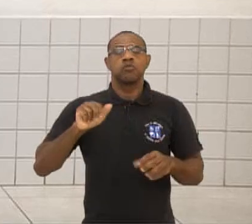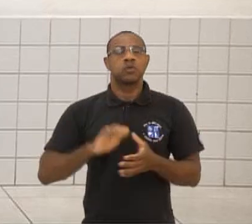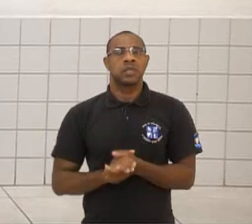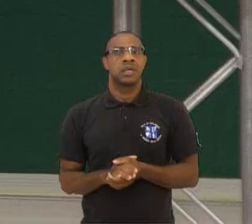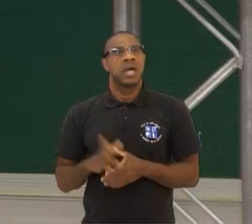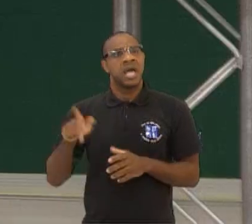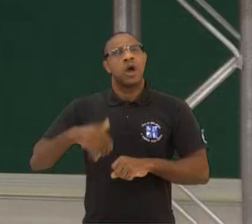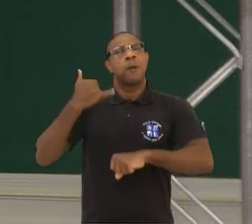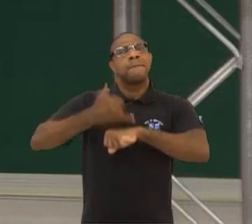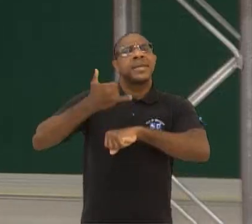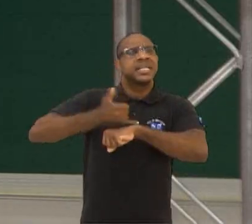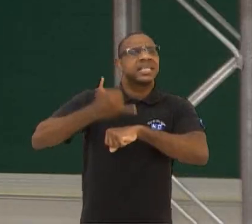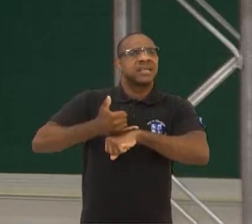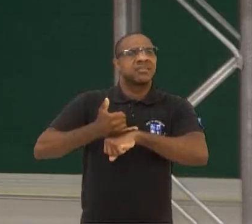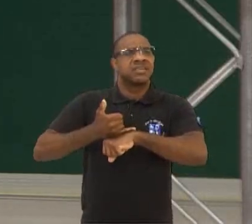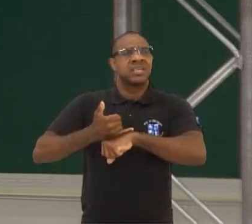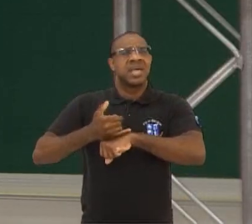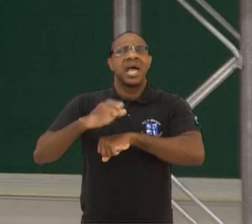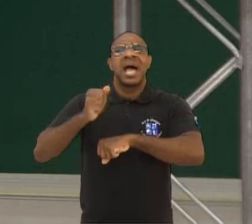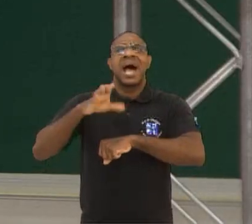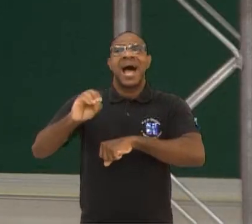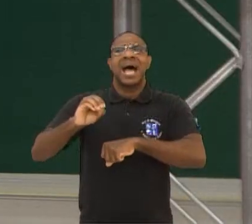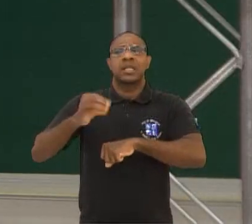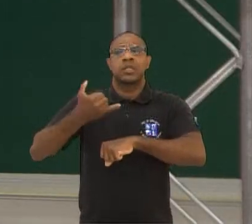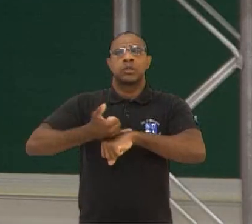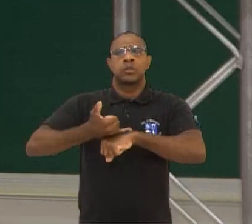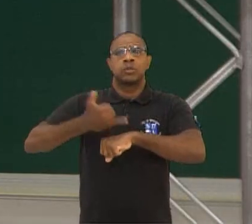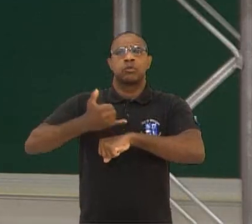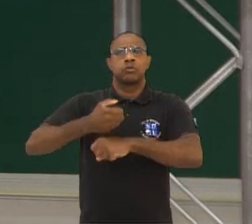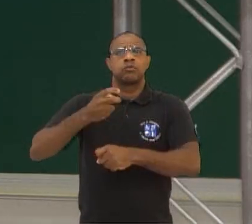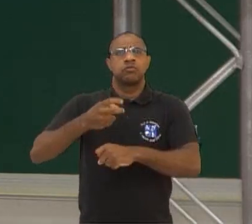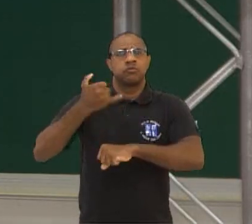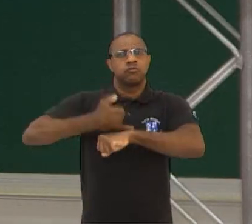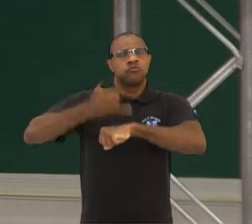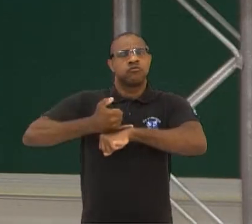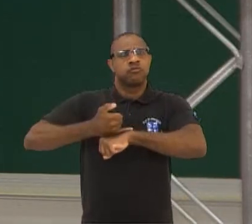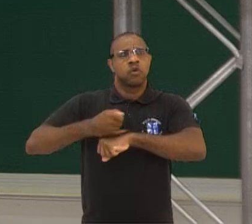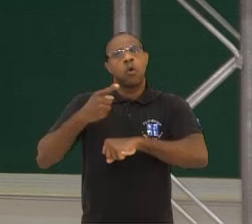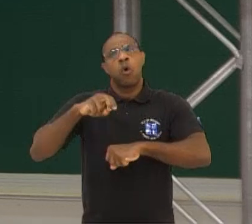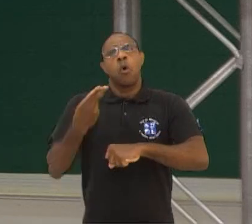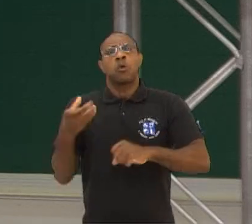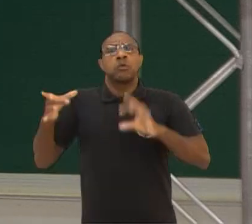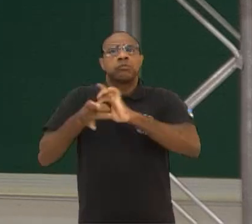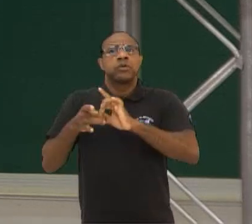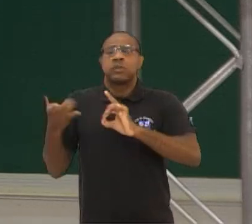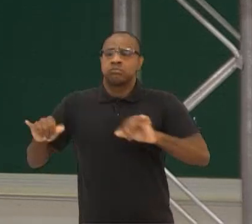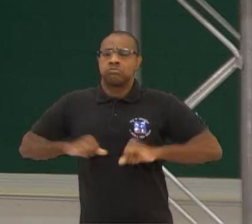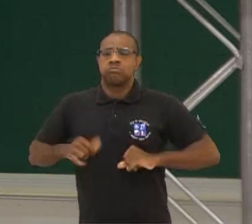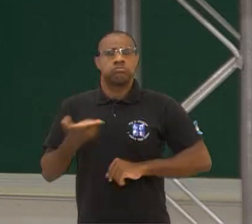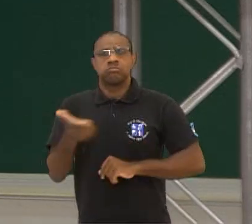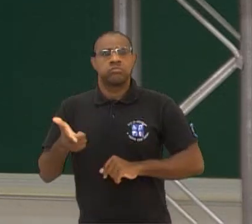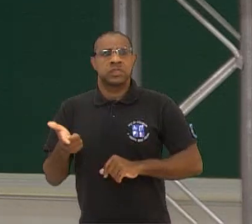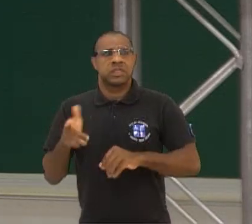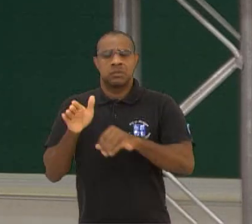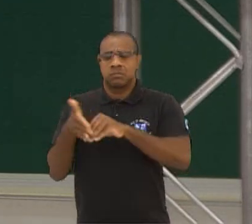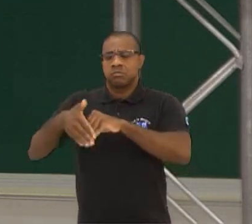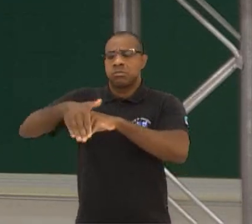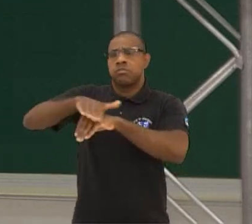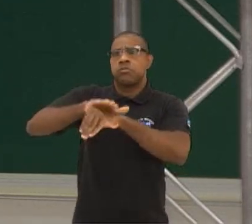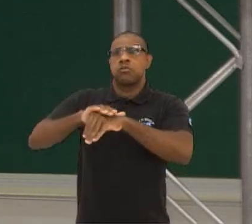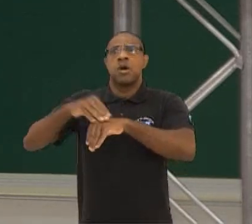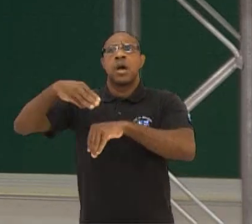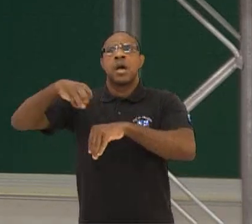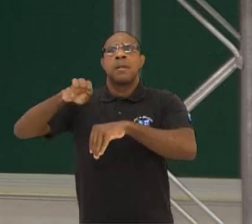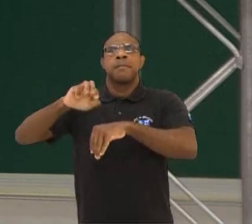de um metal de aço inoxidável ou de uma outra liga que não sofra, que é revestida por